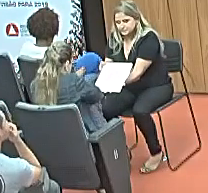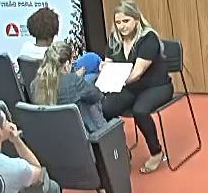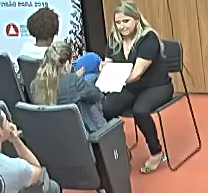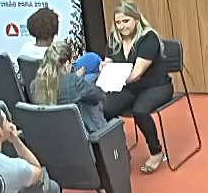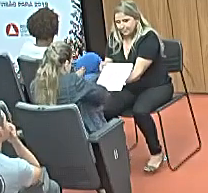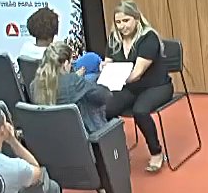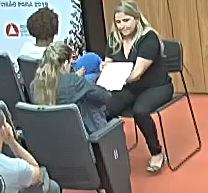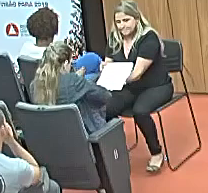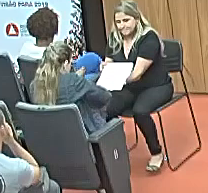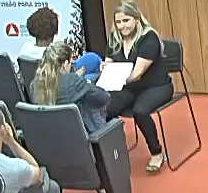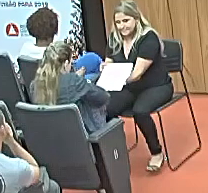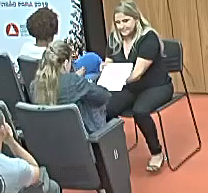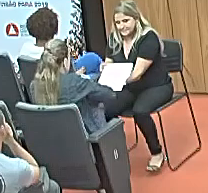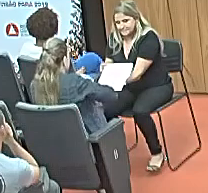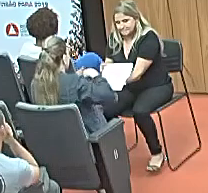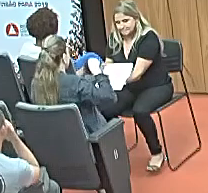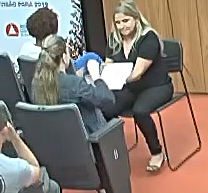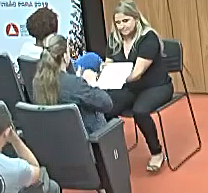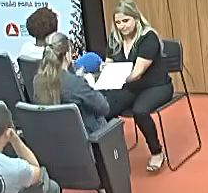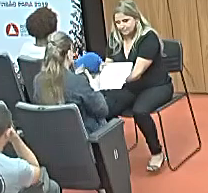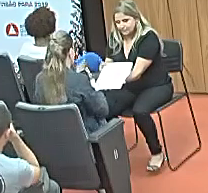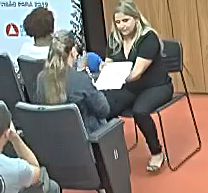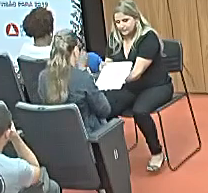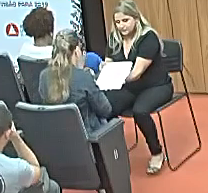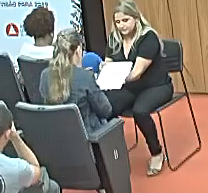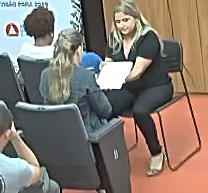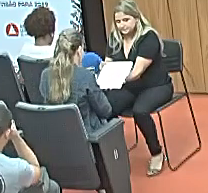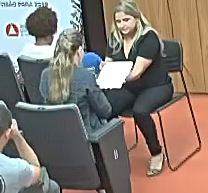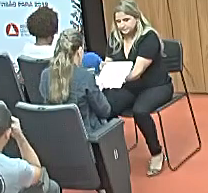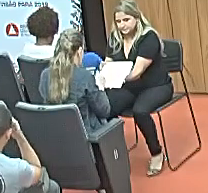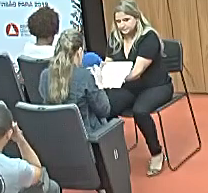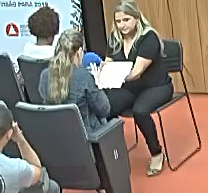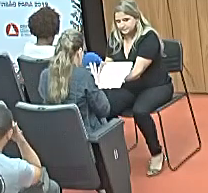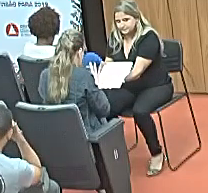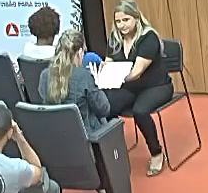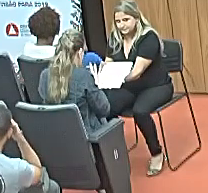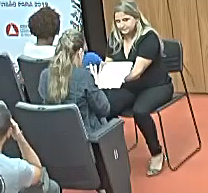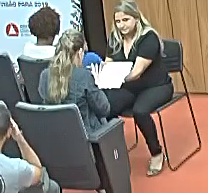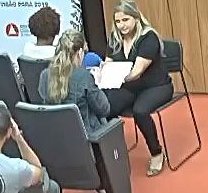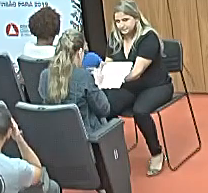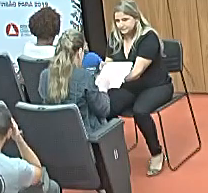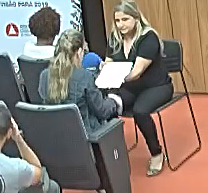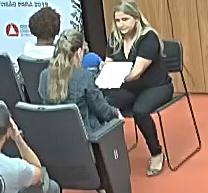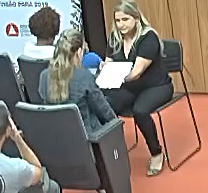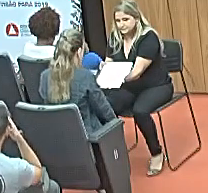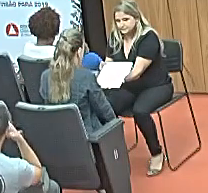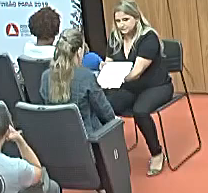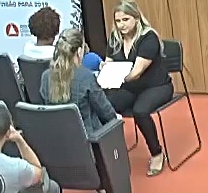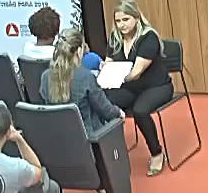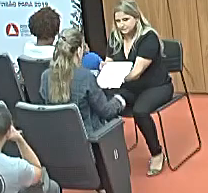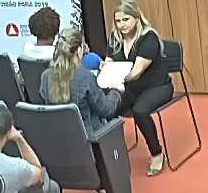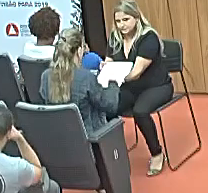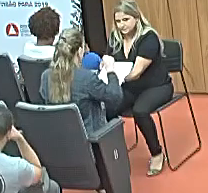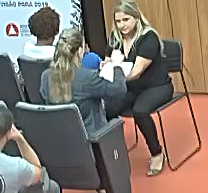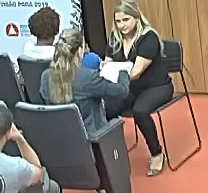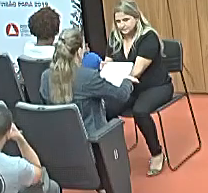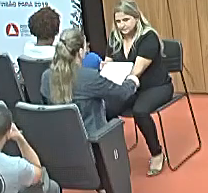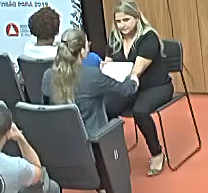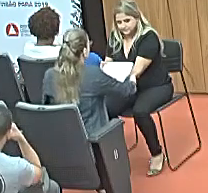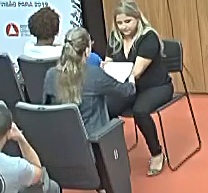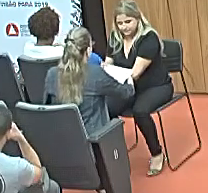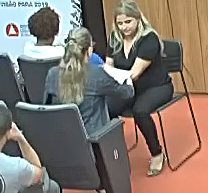programas 194 políticas sobre drogas 203 prevenção social da